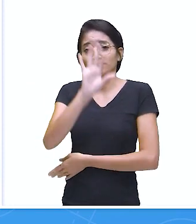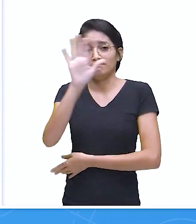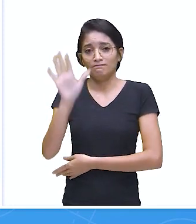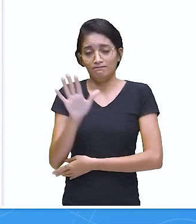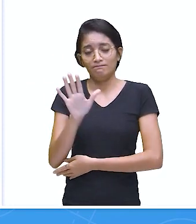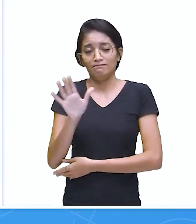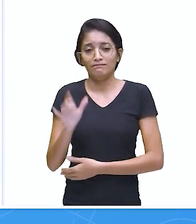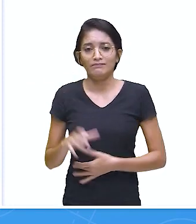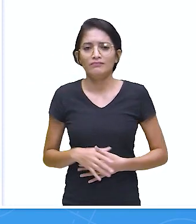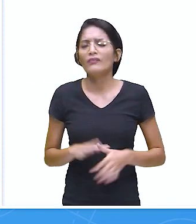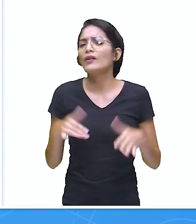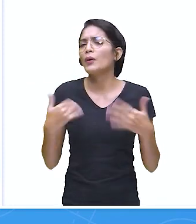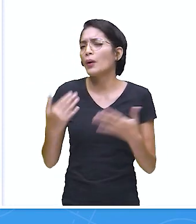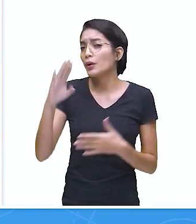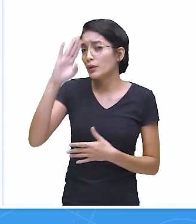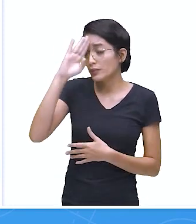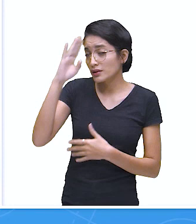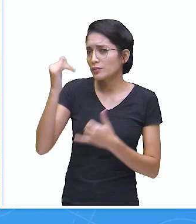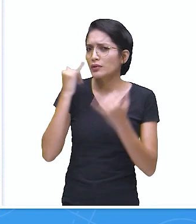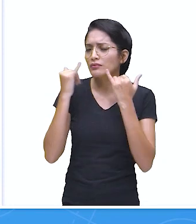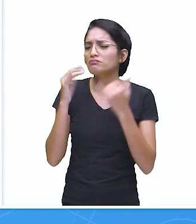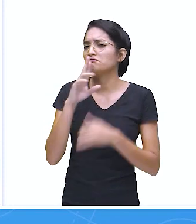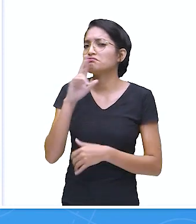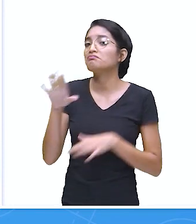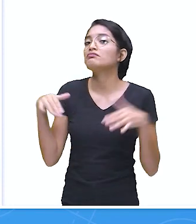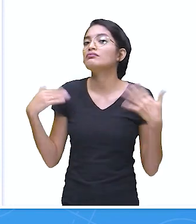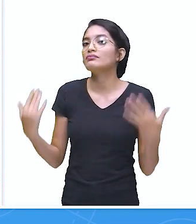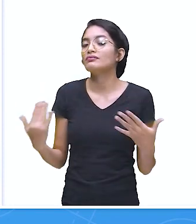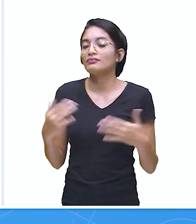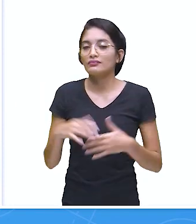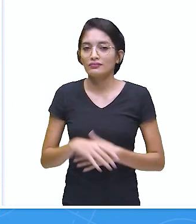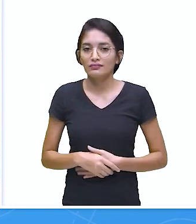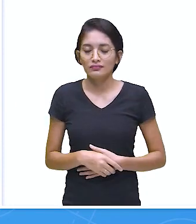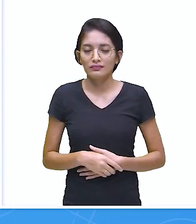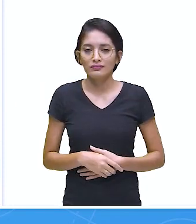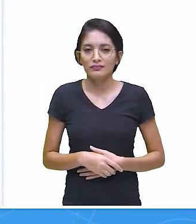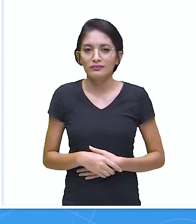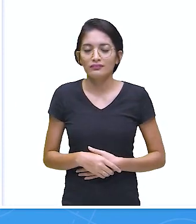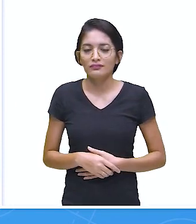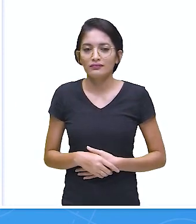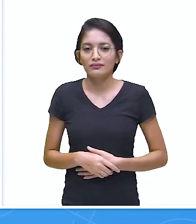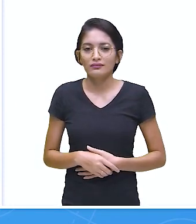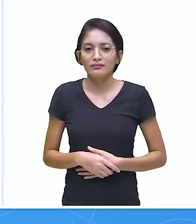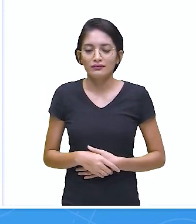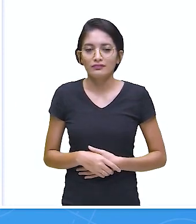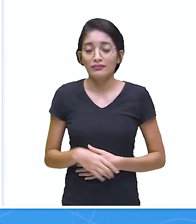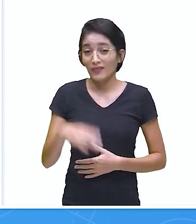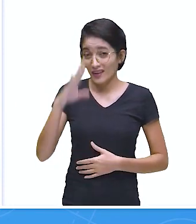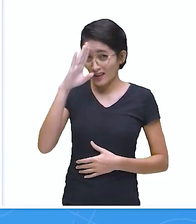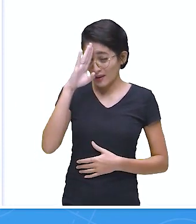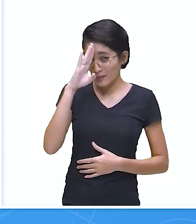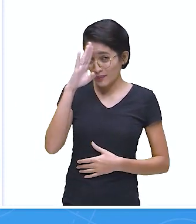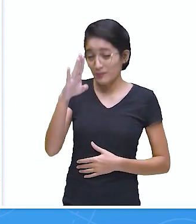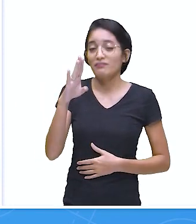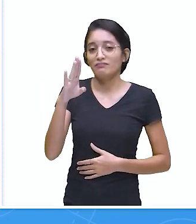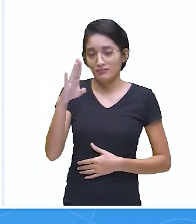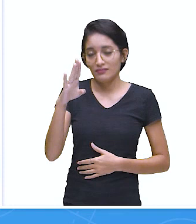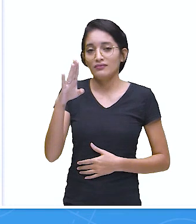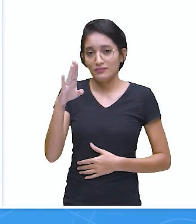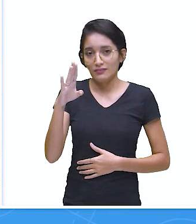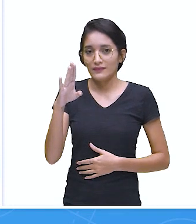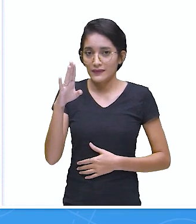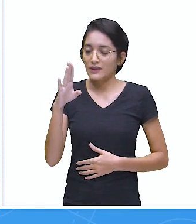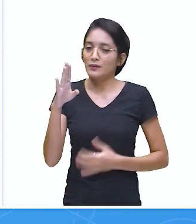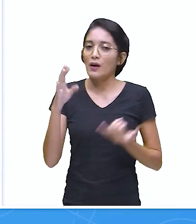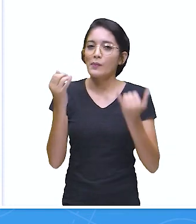cartoon? Qual é a principal? O que você responde? O que você diz? Qual é a resposta? Qual é a principal, segundo